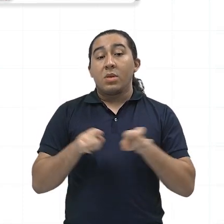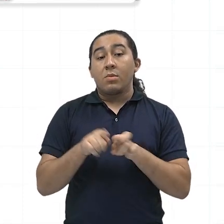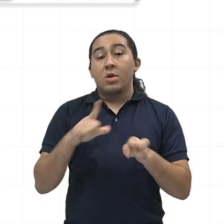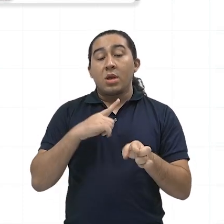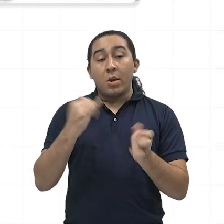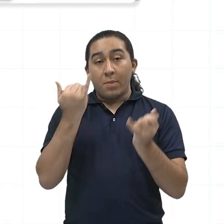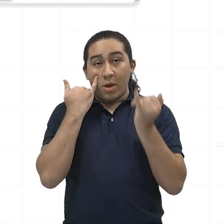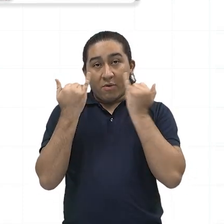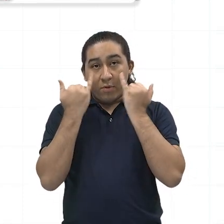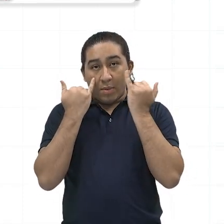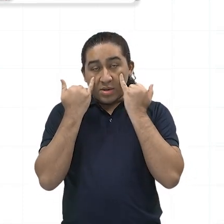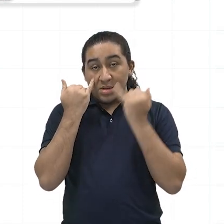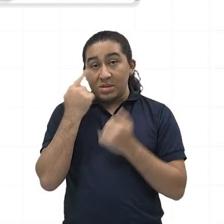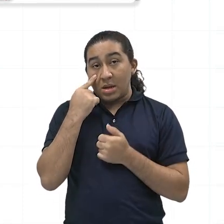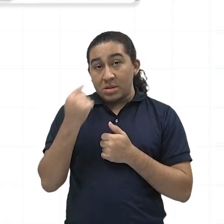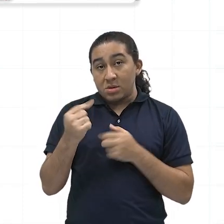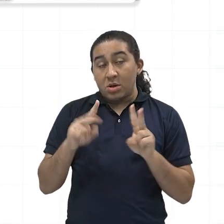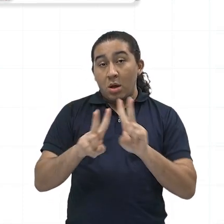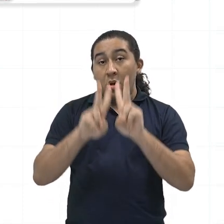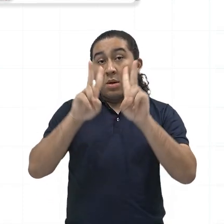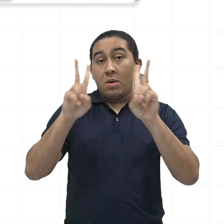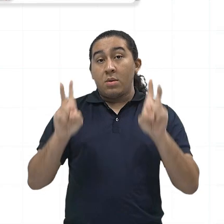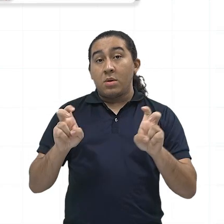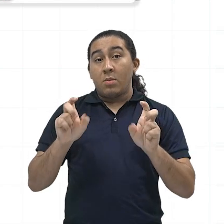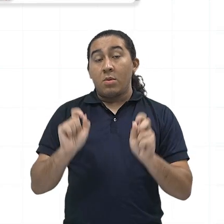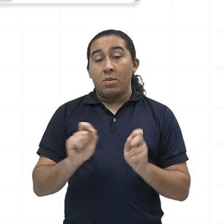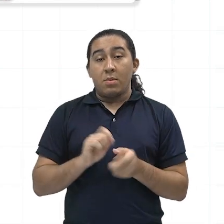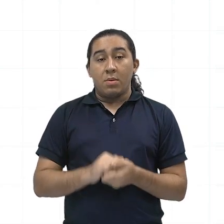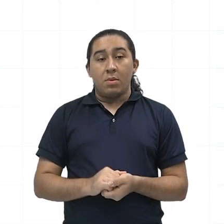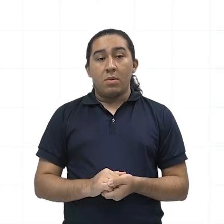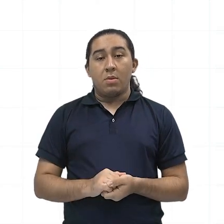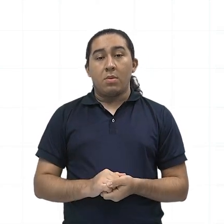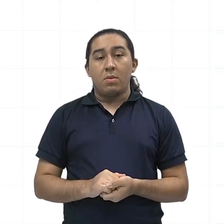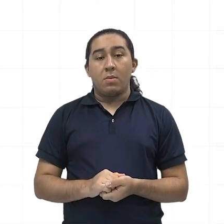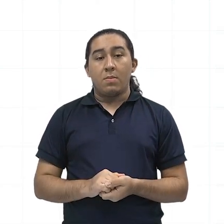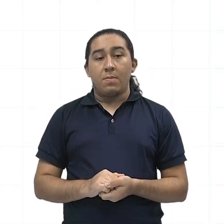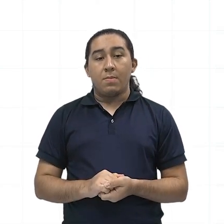informação interessante aí sobre a região